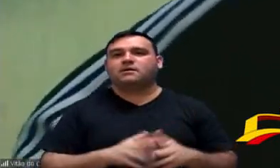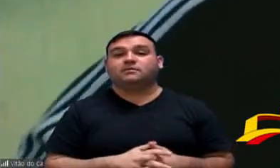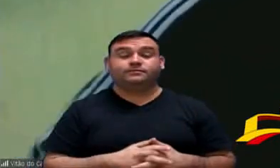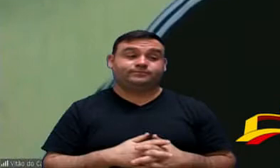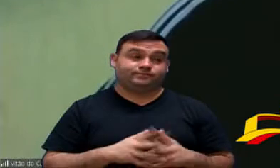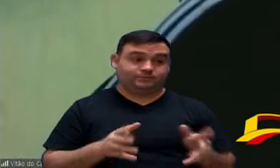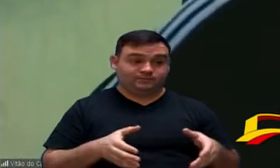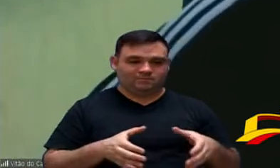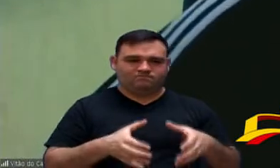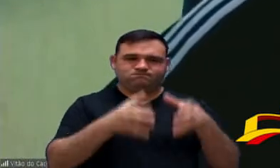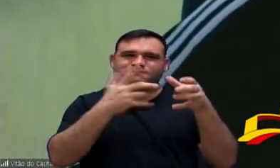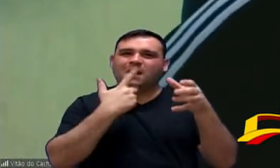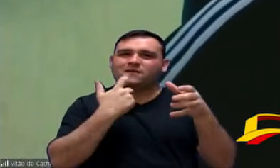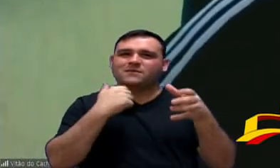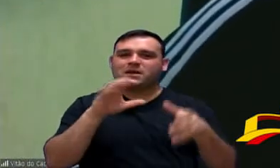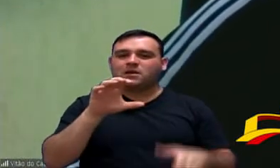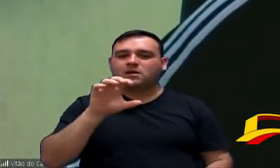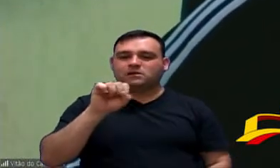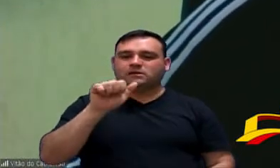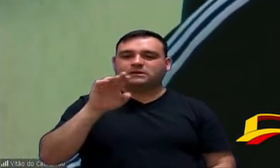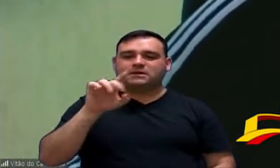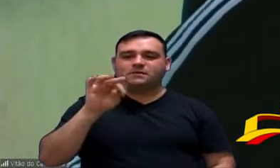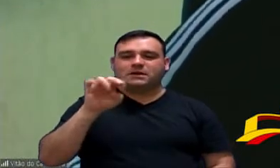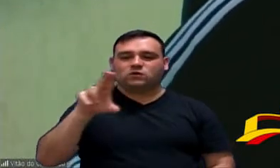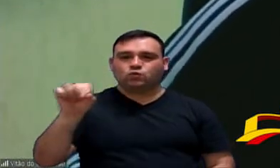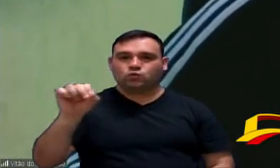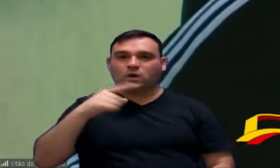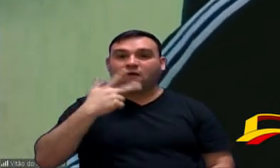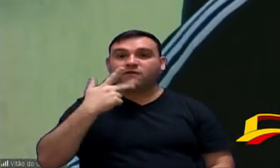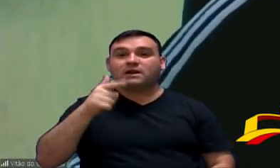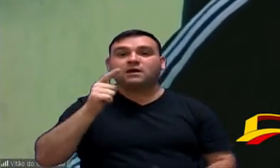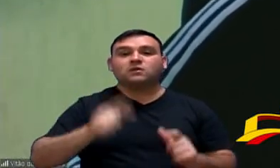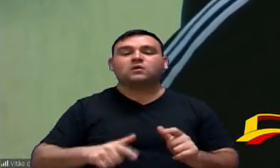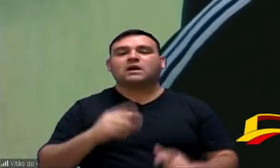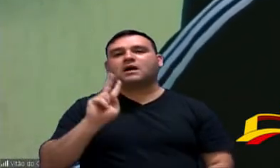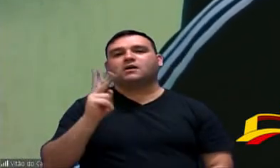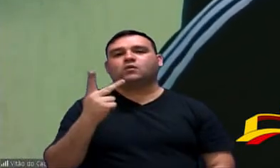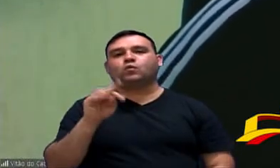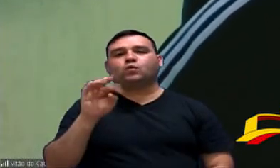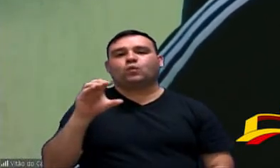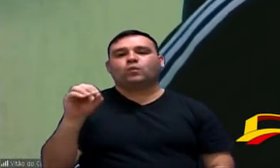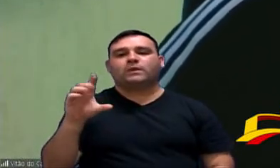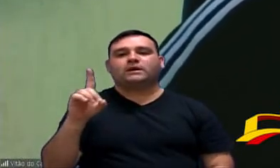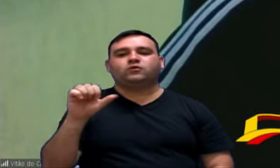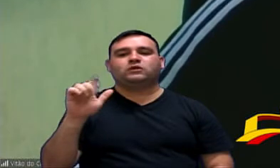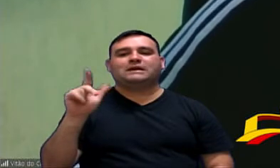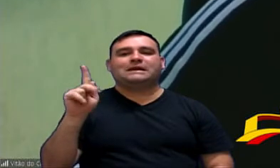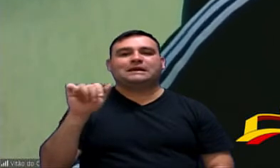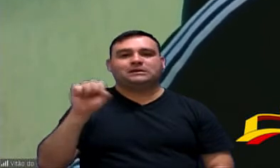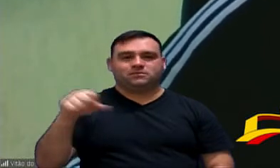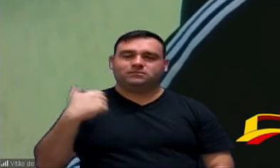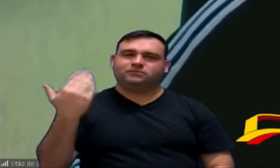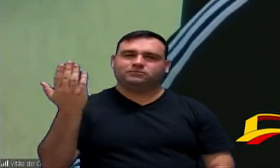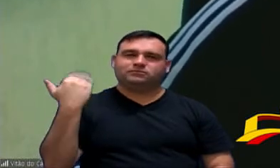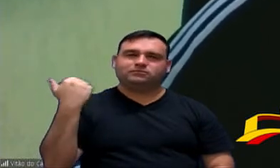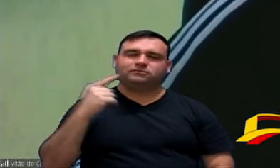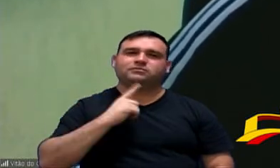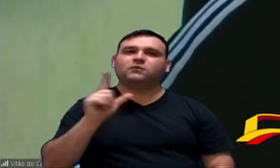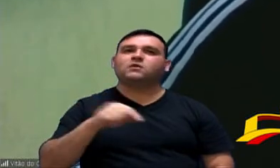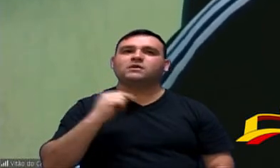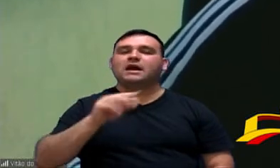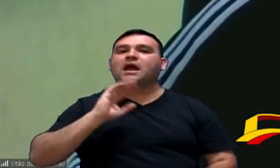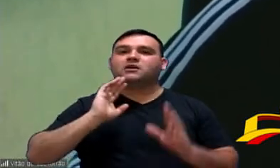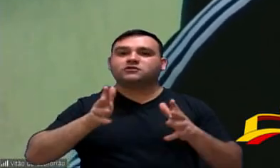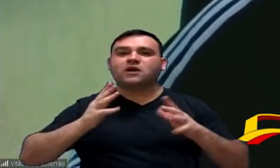Esses prédios do Sabe Tudo, eu vou citar do Humberto de Campos. Eles foram, Salatiel,